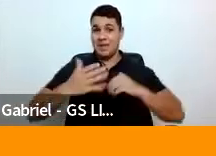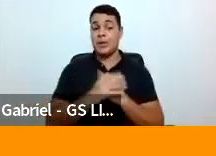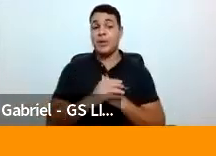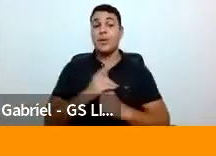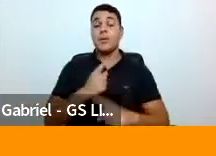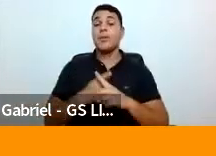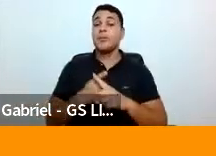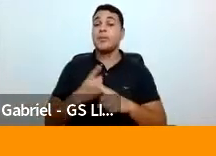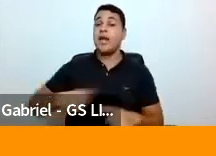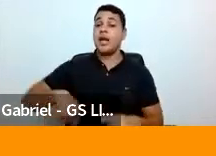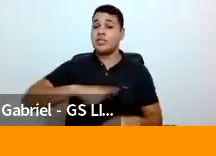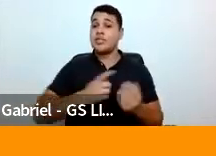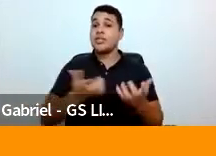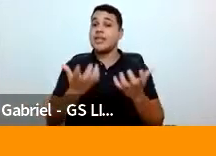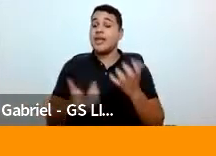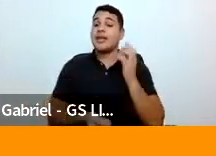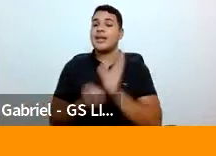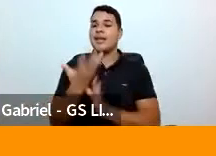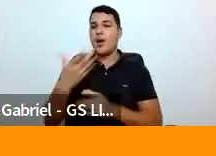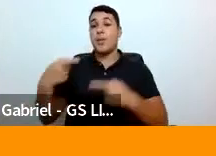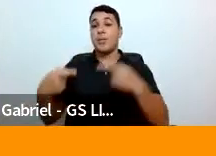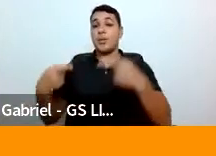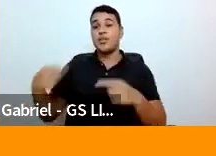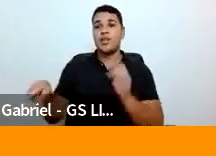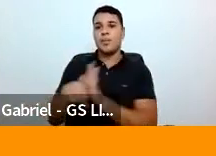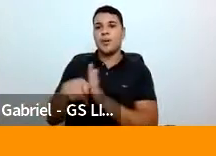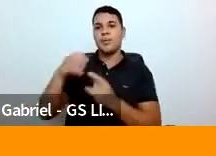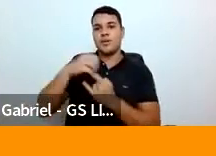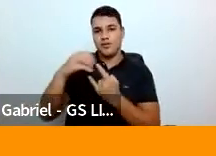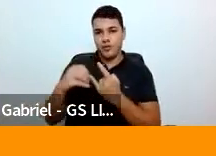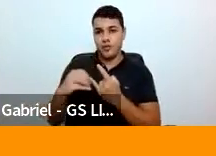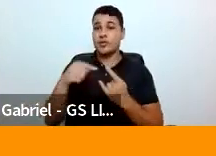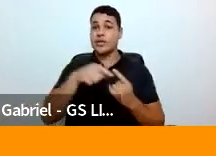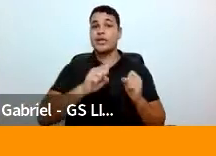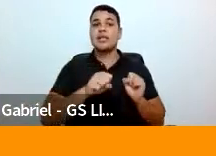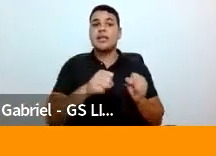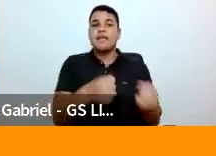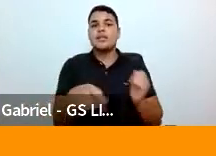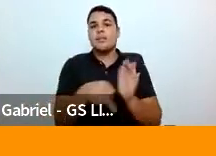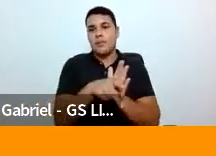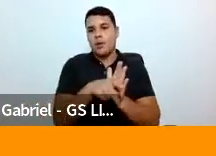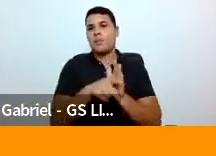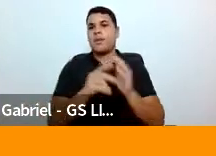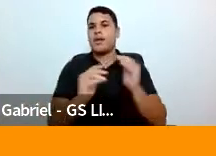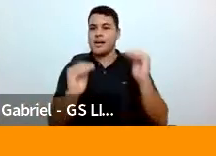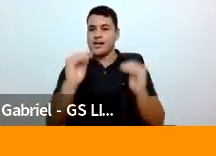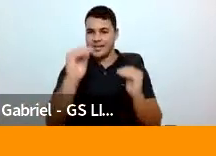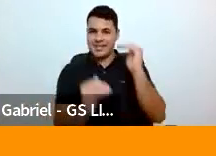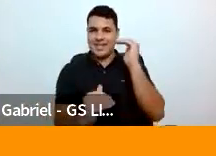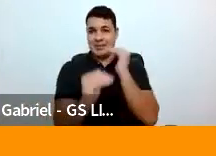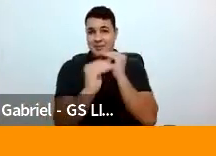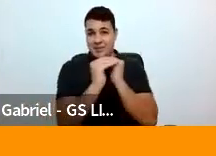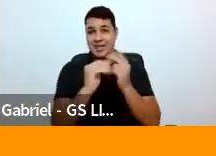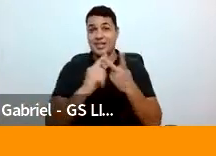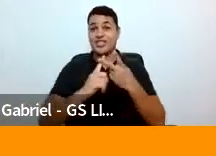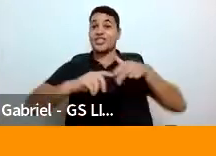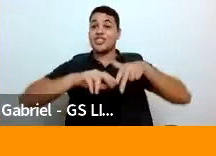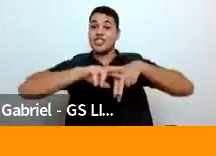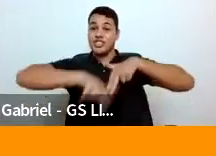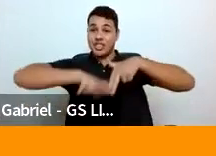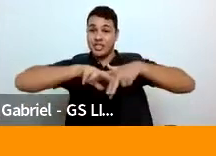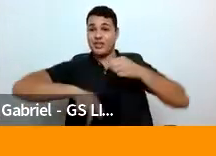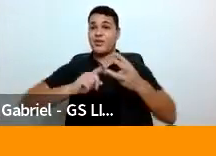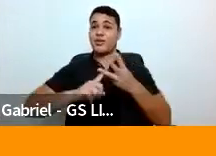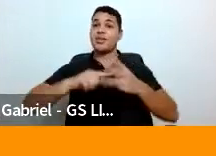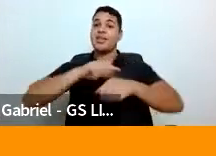construir uma política da Fiocruz, né, pela equidade de gênero e raça, né? A gente está desde o ano passado nesse movimento, inclusive Ana